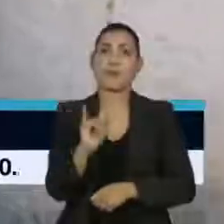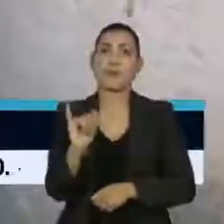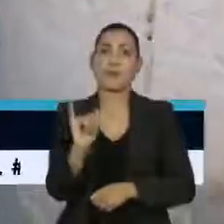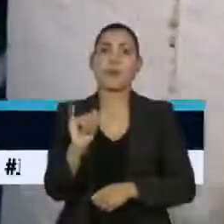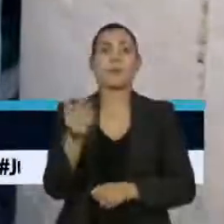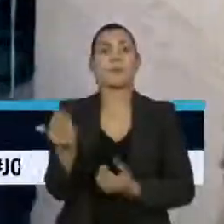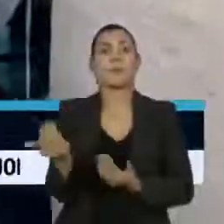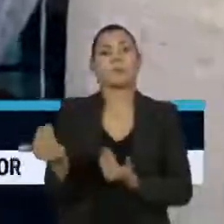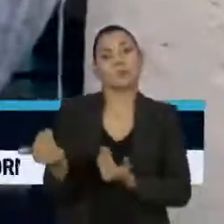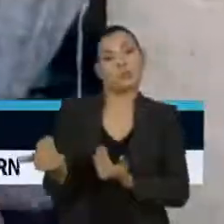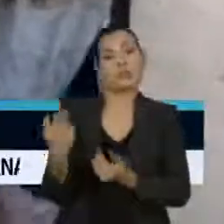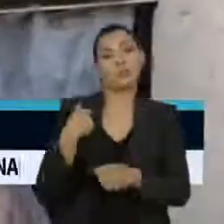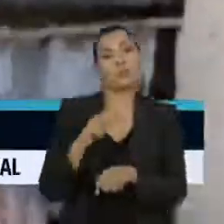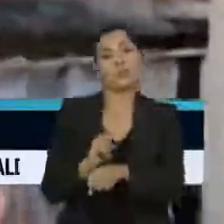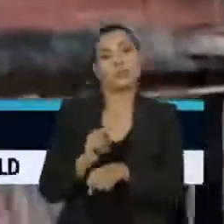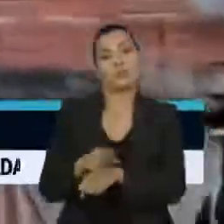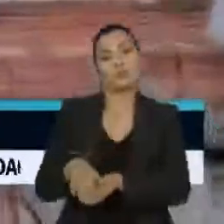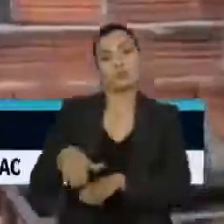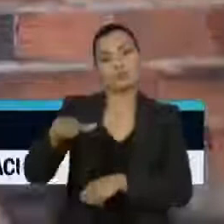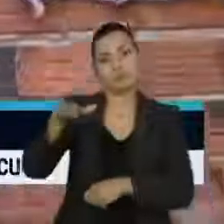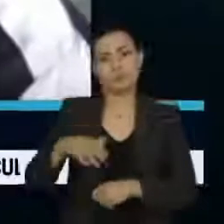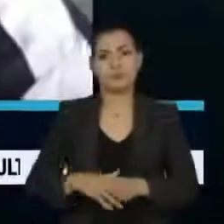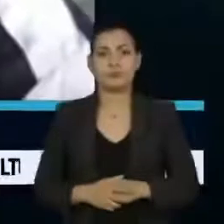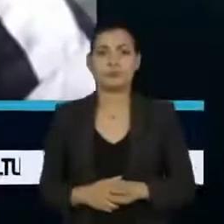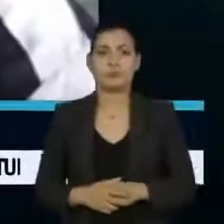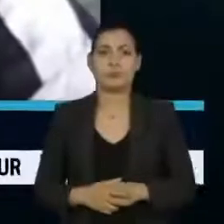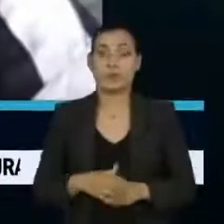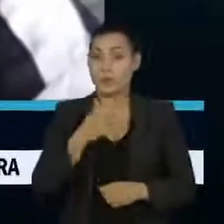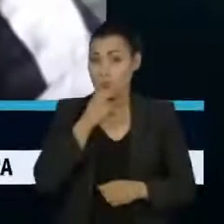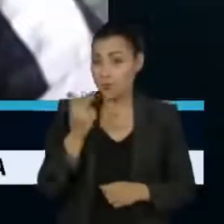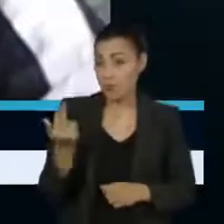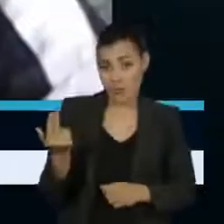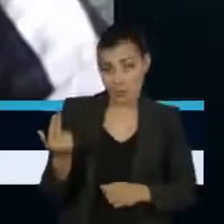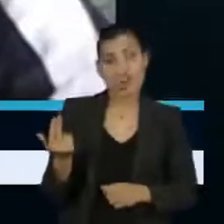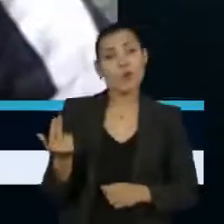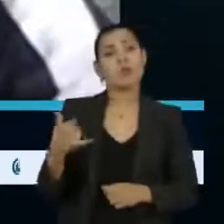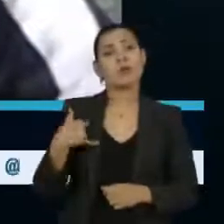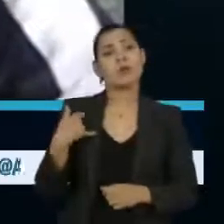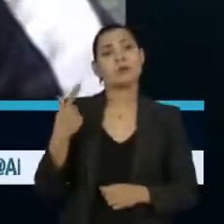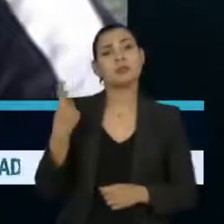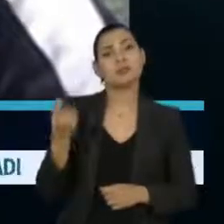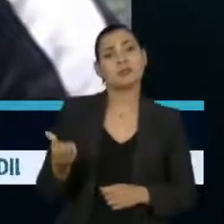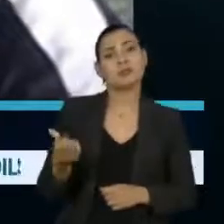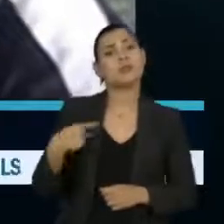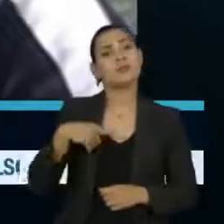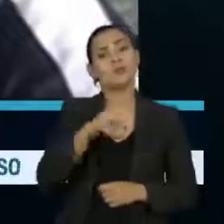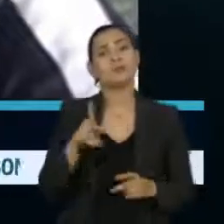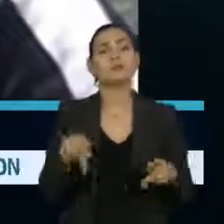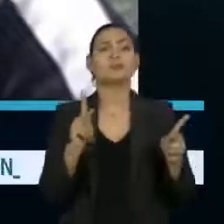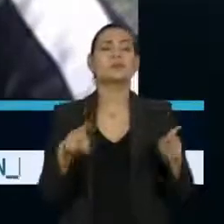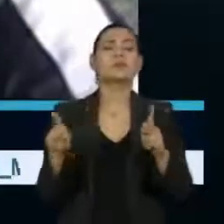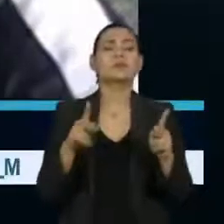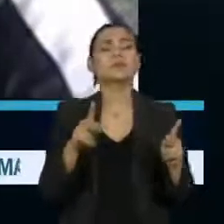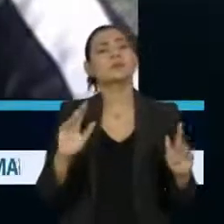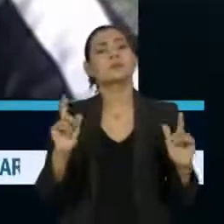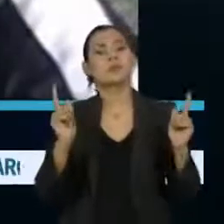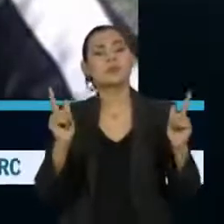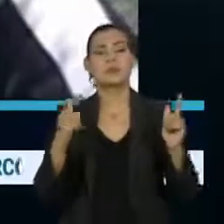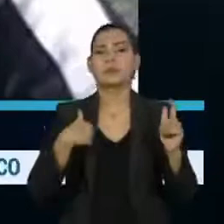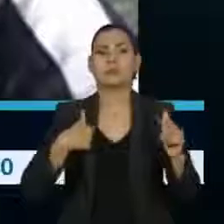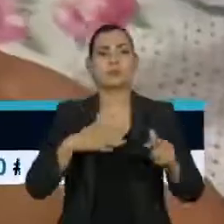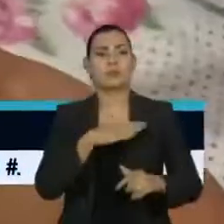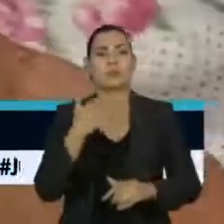Fernanda Santos ajudou a cuidar. O meu irmão de 16 anos saiu de casa para se divertir, ponto. Ele não voltou nunca